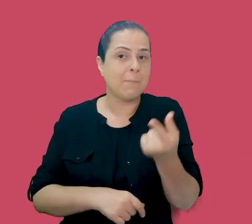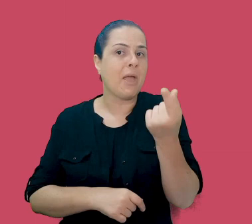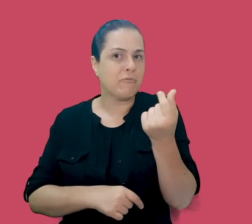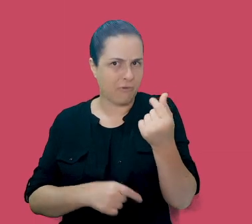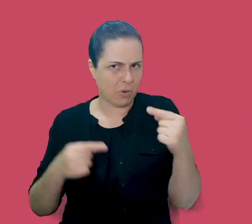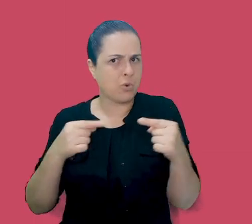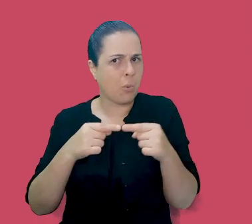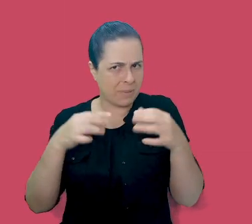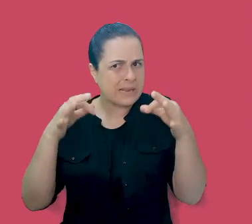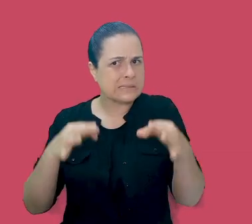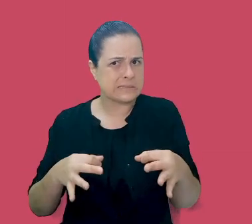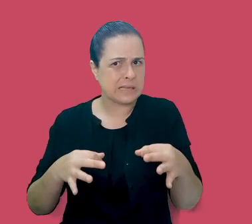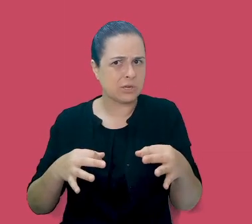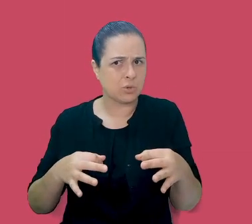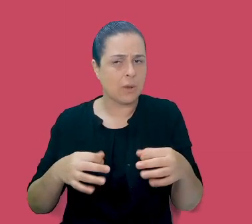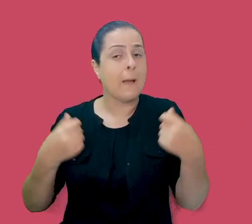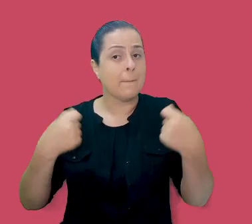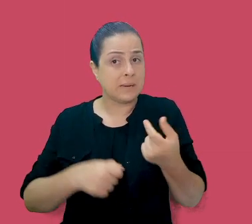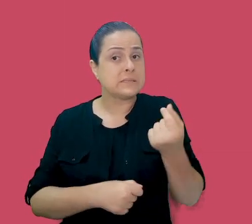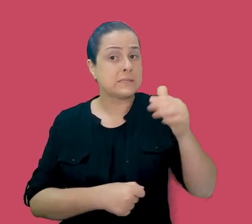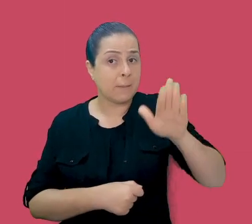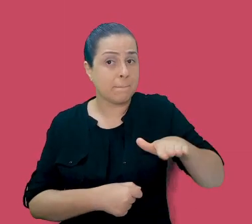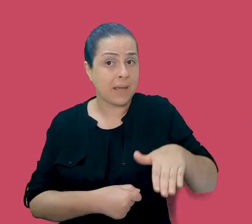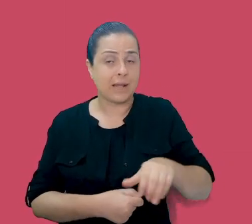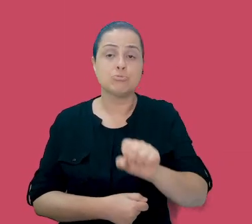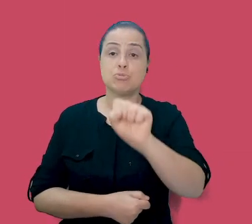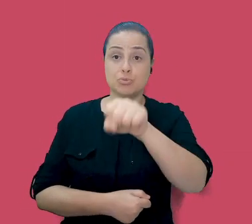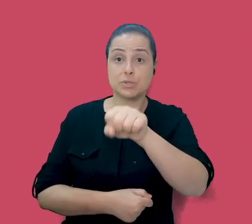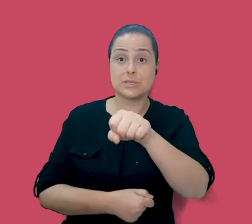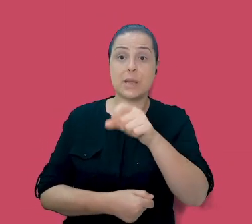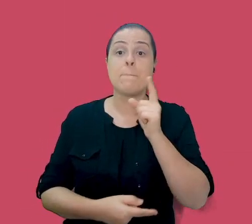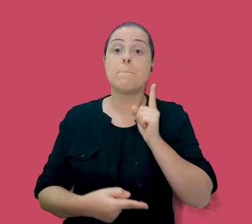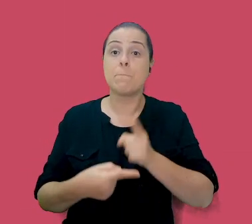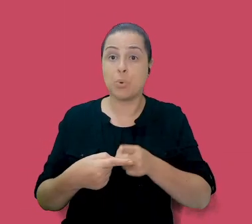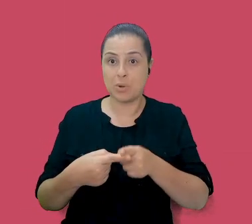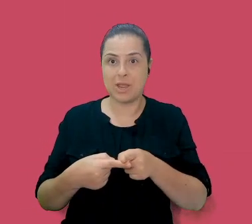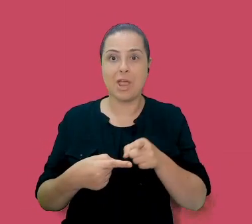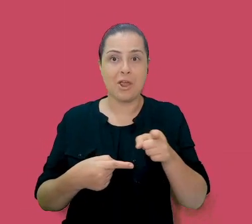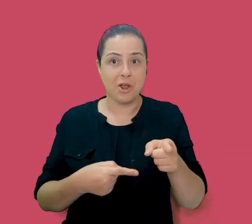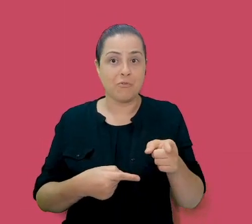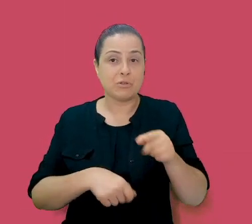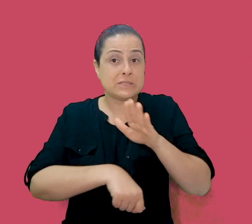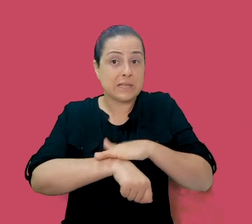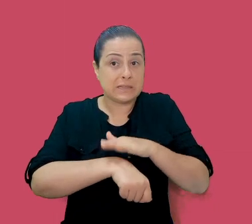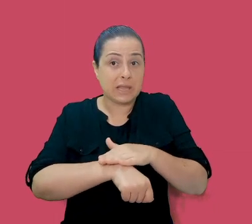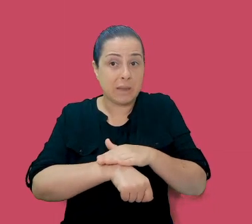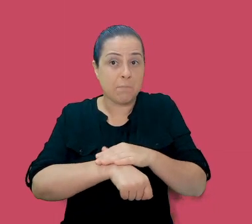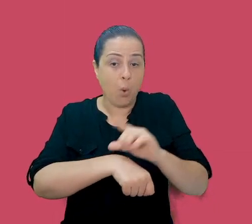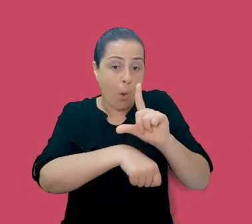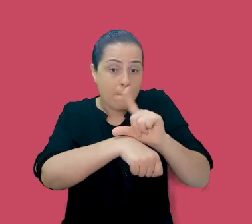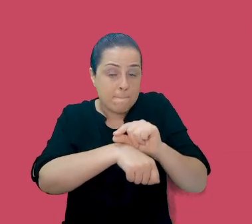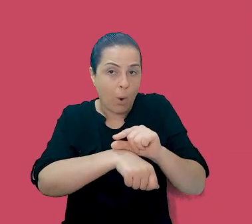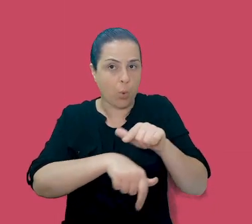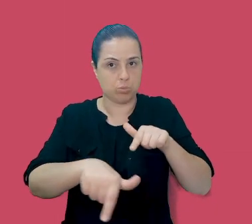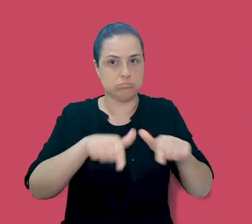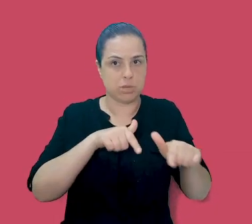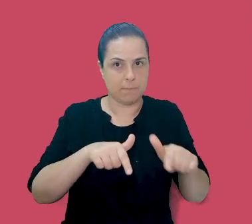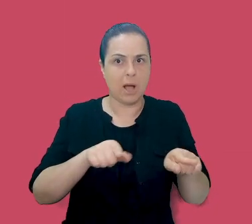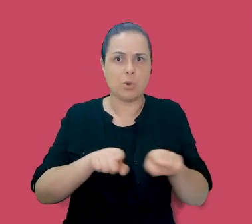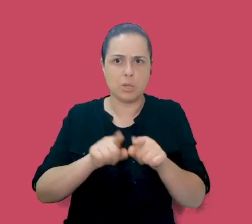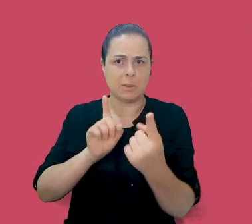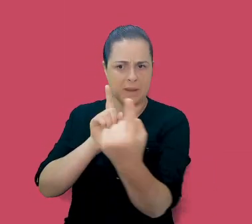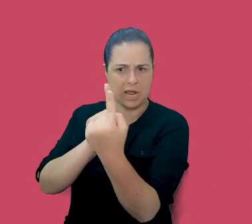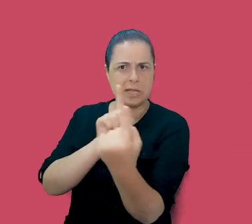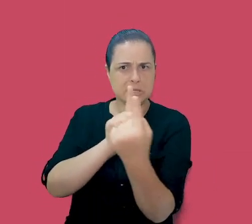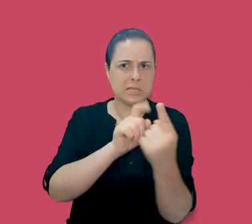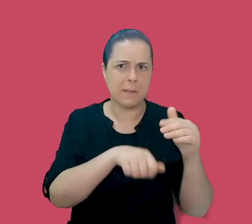seu trabalho, né? Então vai ter que ficar mais barato, sim. Por quê? Porque você vai ter que gastar muito menos tempo e vai conseguir atender também muito mais